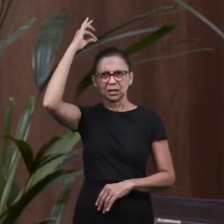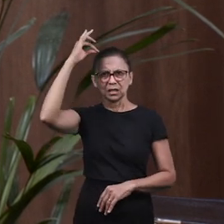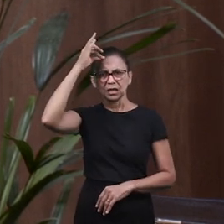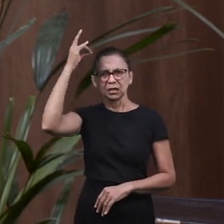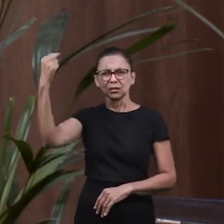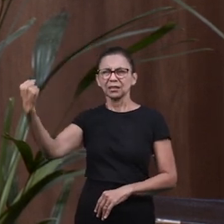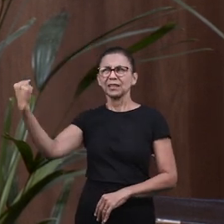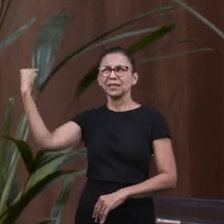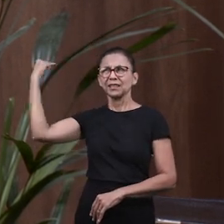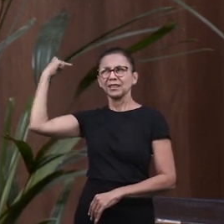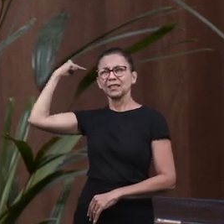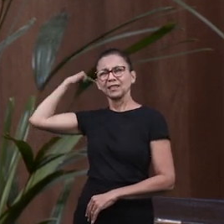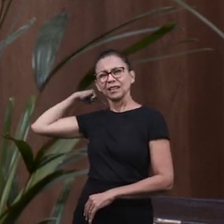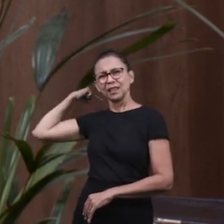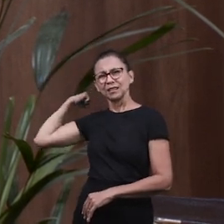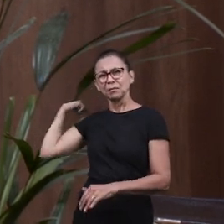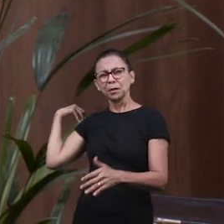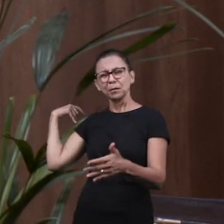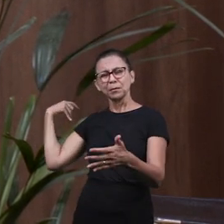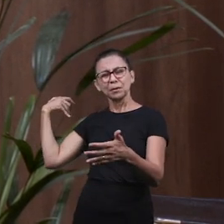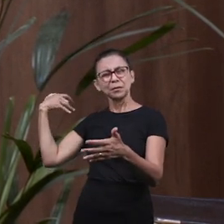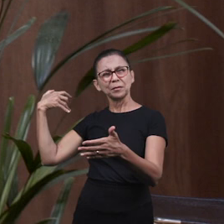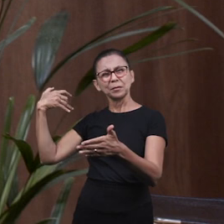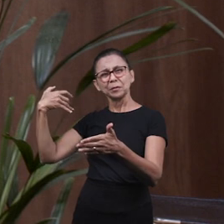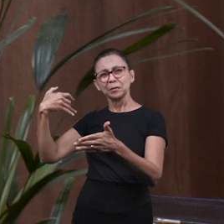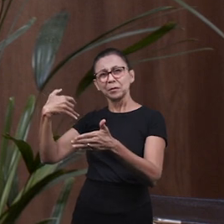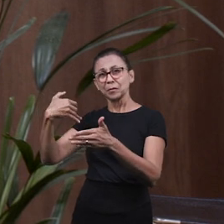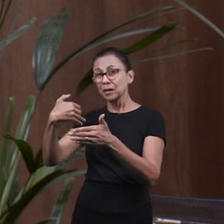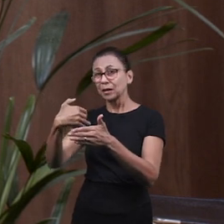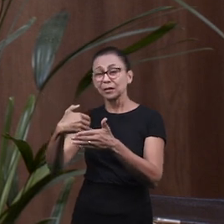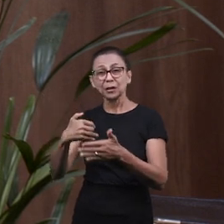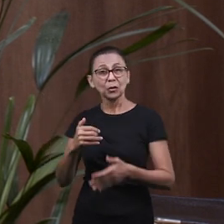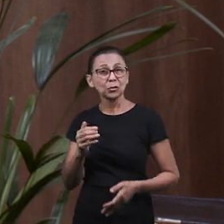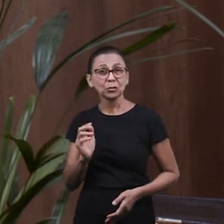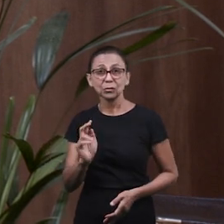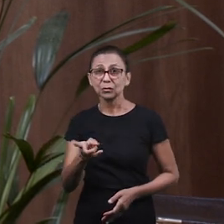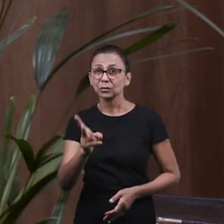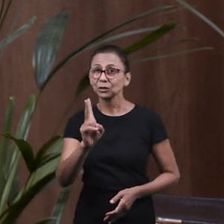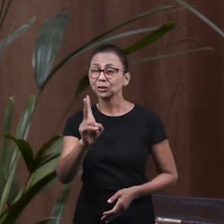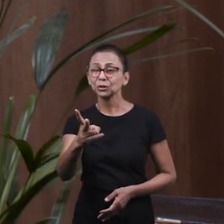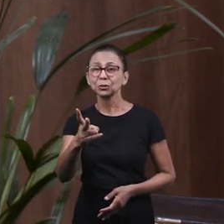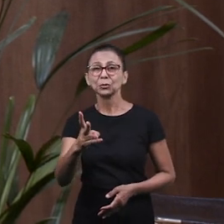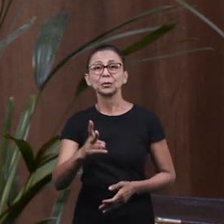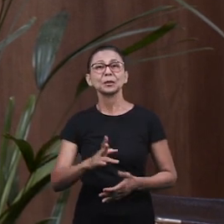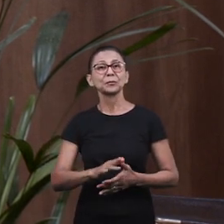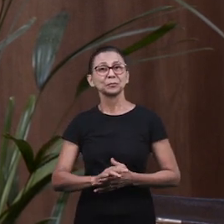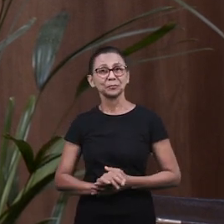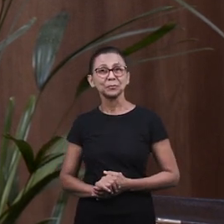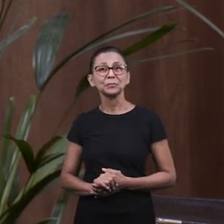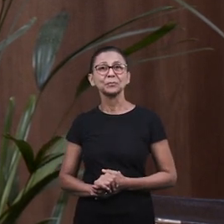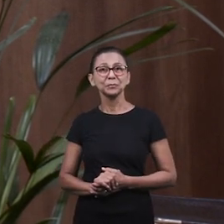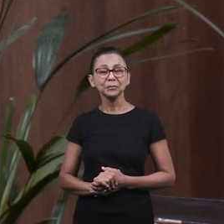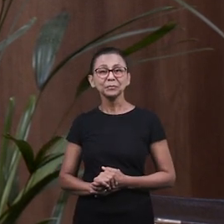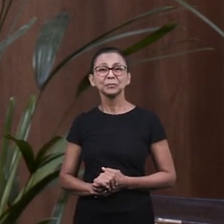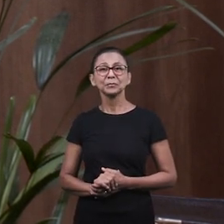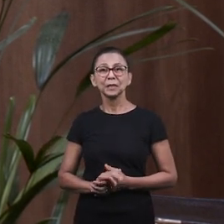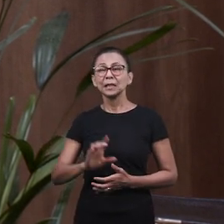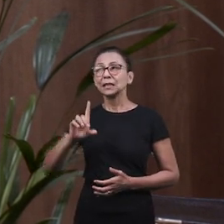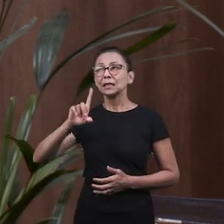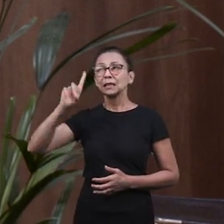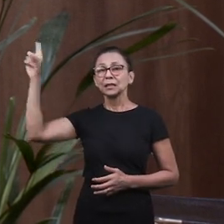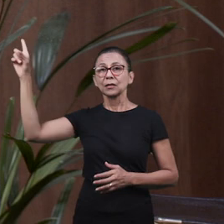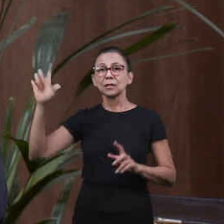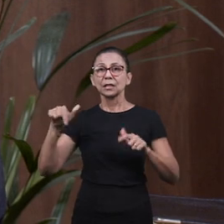sempre agiu em toda época, em todo tempo. A ação de Deus foi através do Espírito